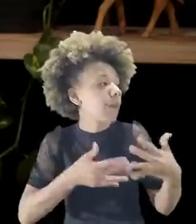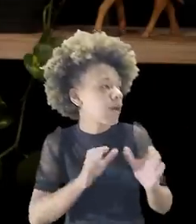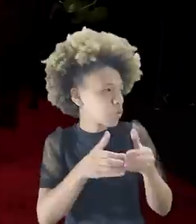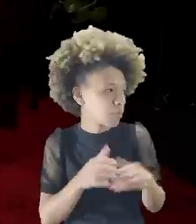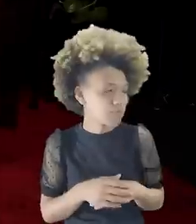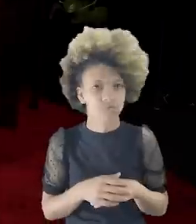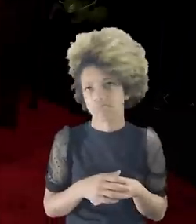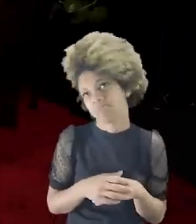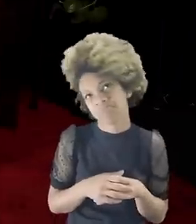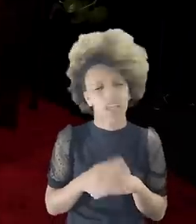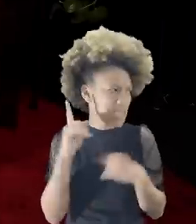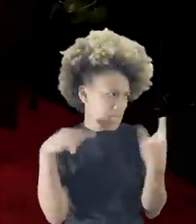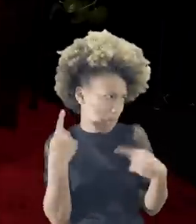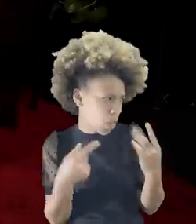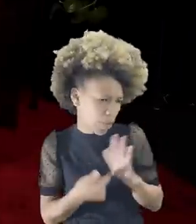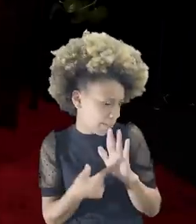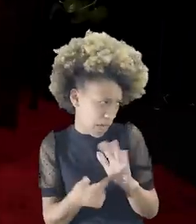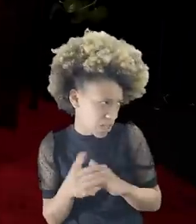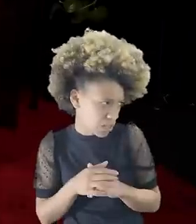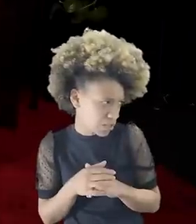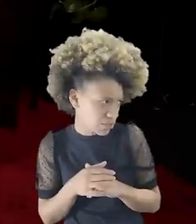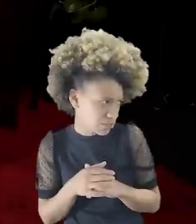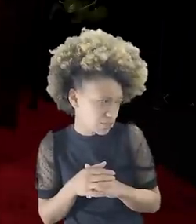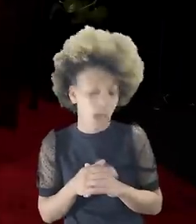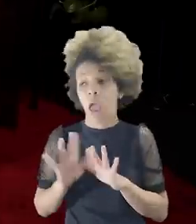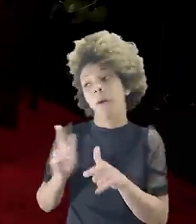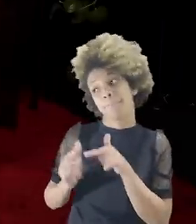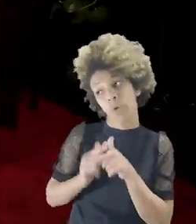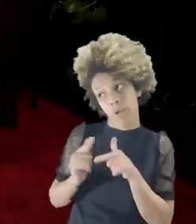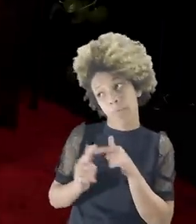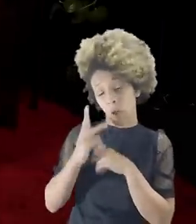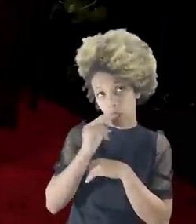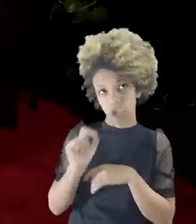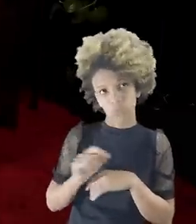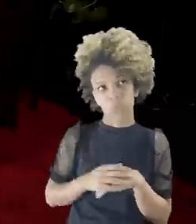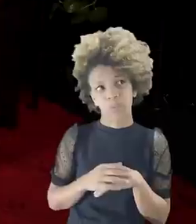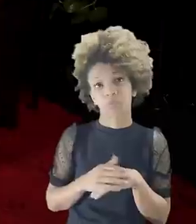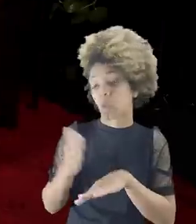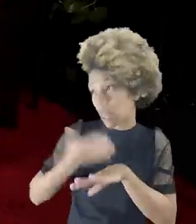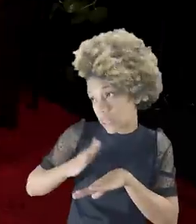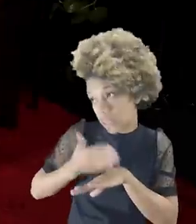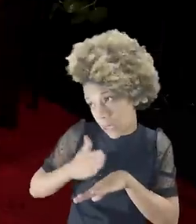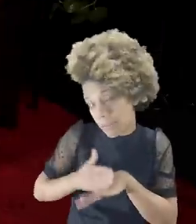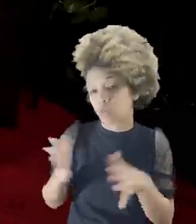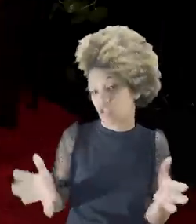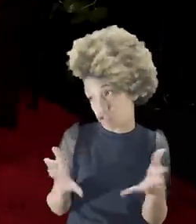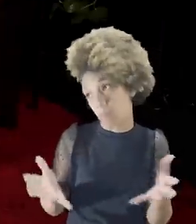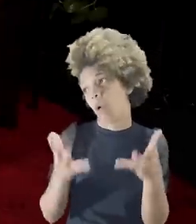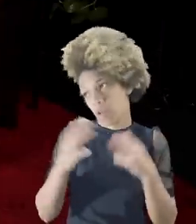uma equipe esses malucos assim que aparecem de repente o problema eu acho que assim em questão de Treinamento